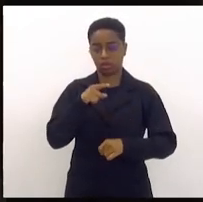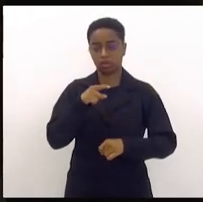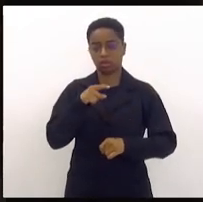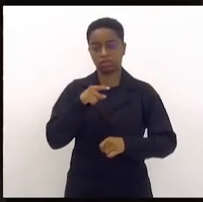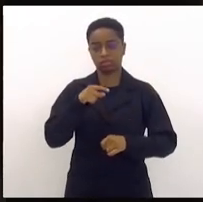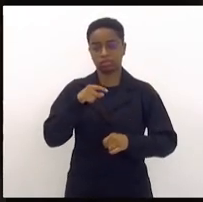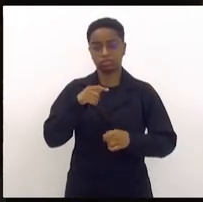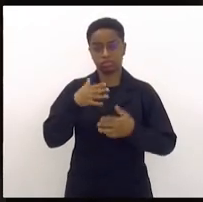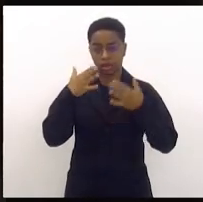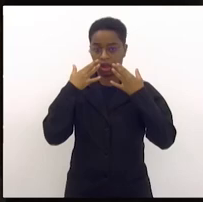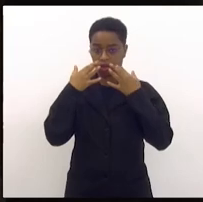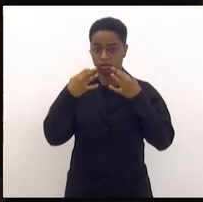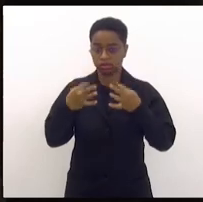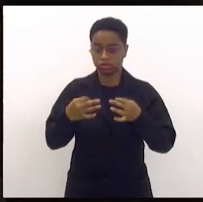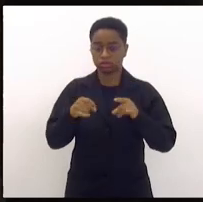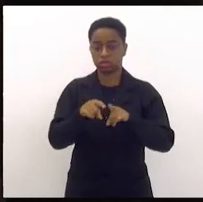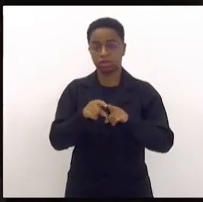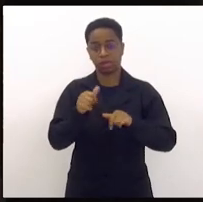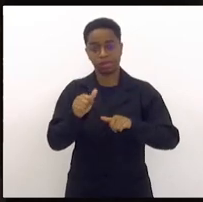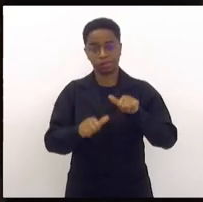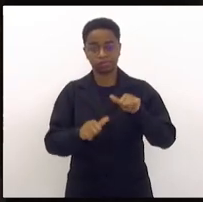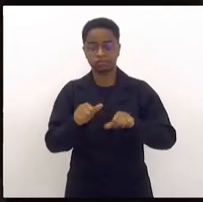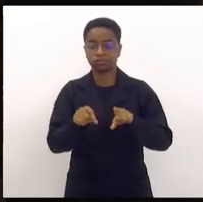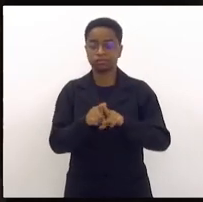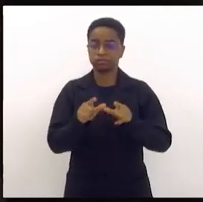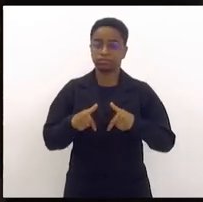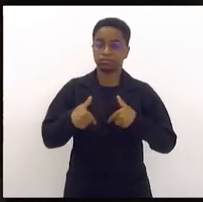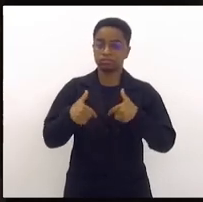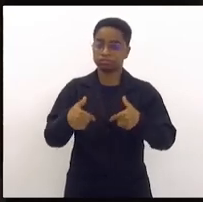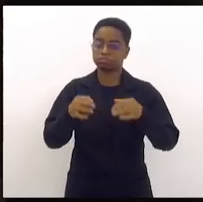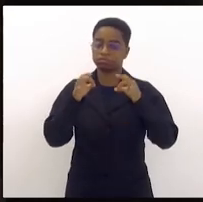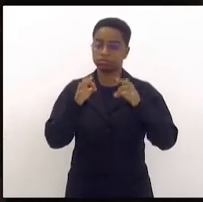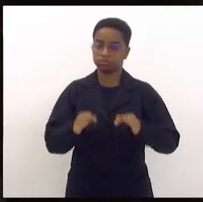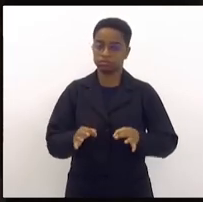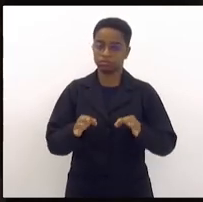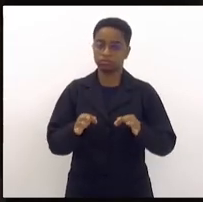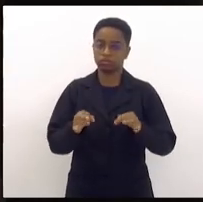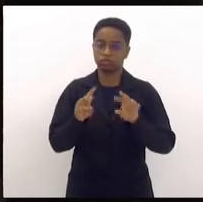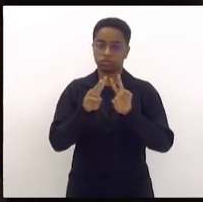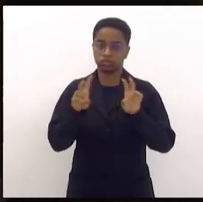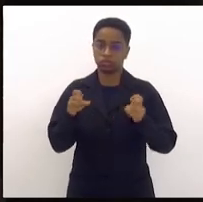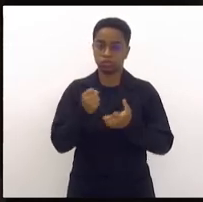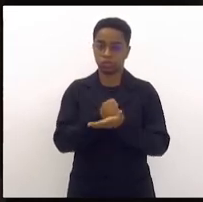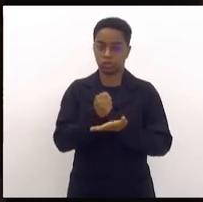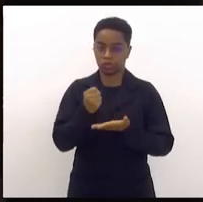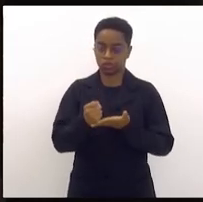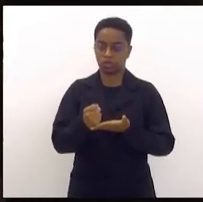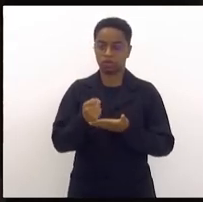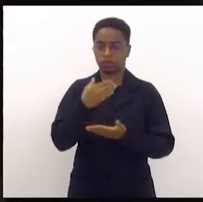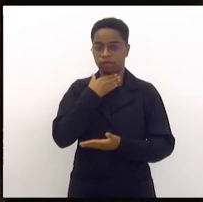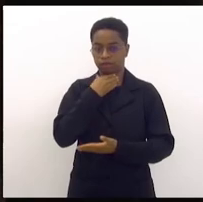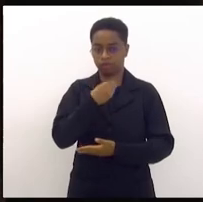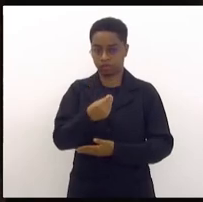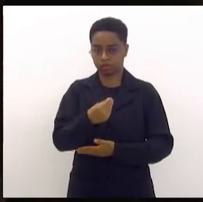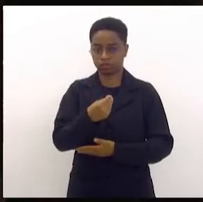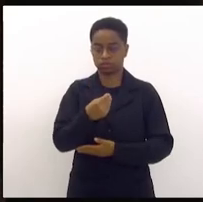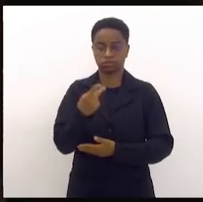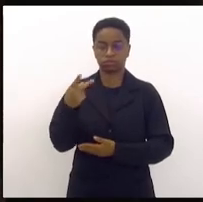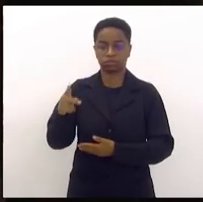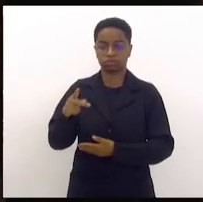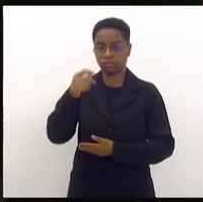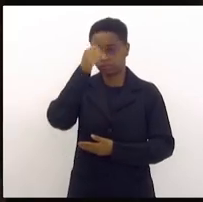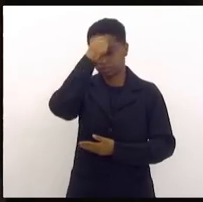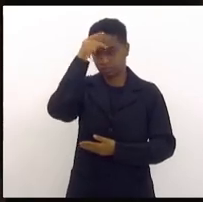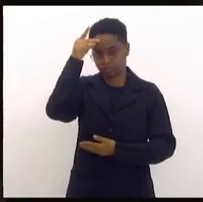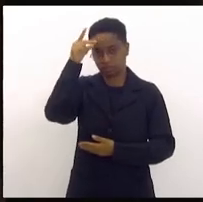atendeu, averigou, tomou atitude pertinente em relação a esse contrato fraudulento na Prefeitura de